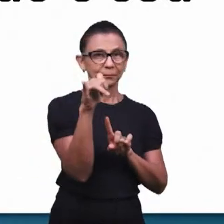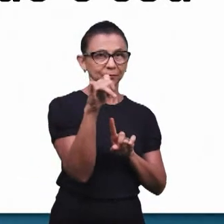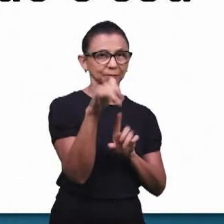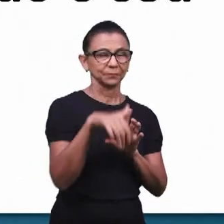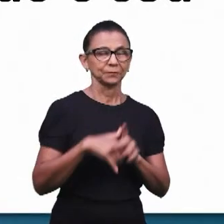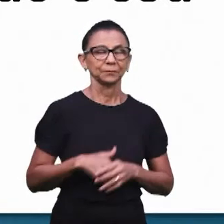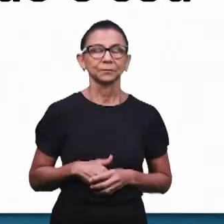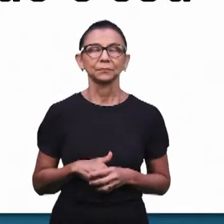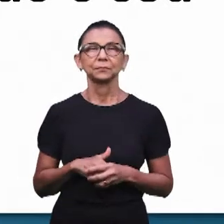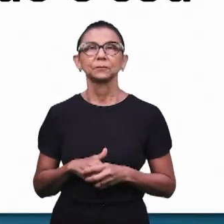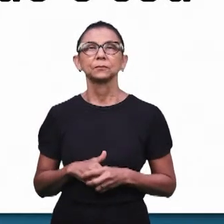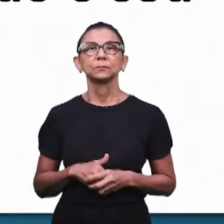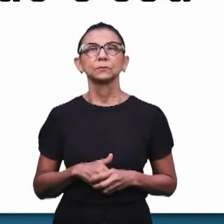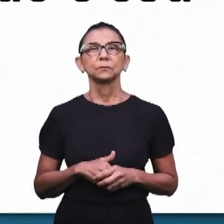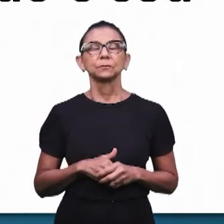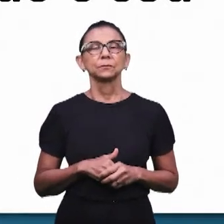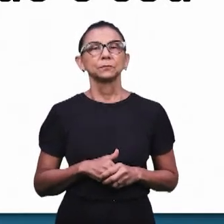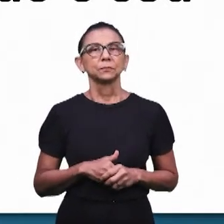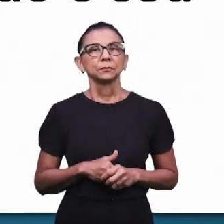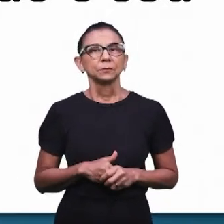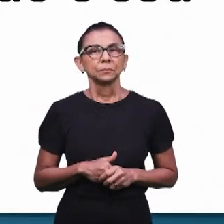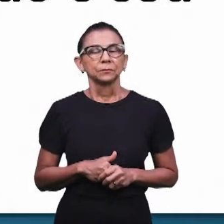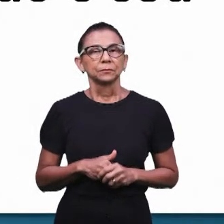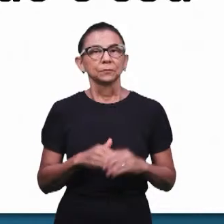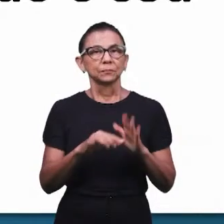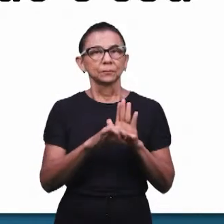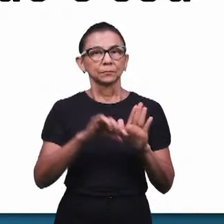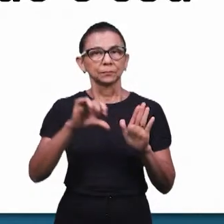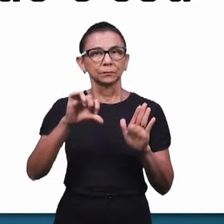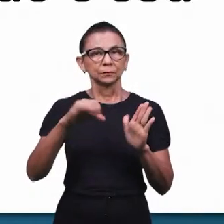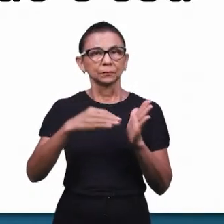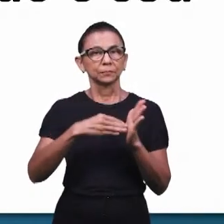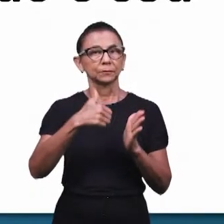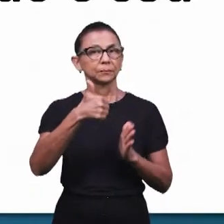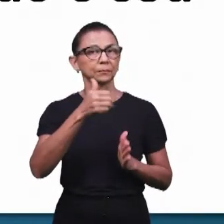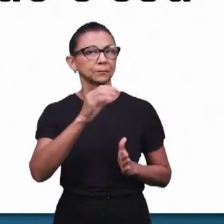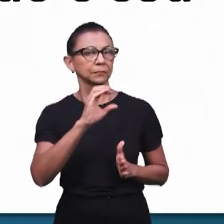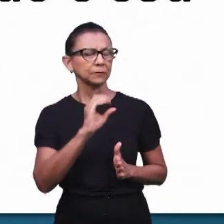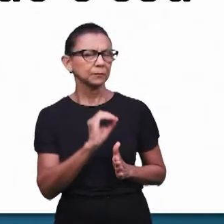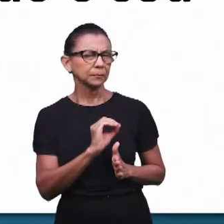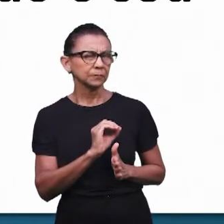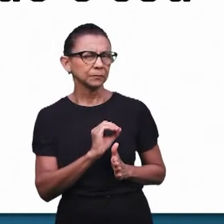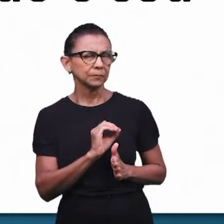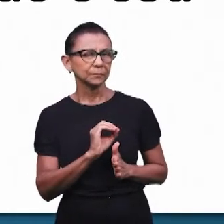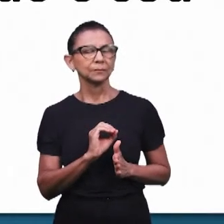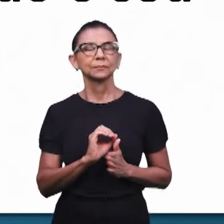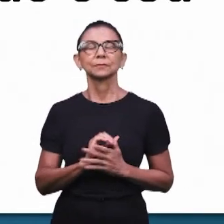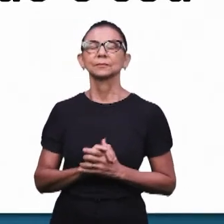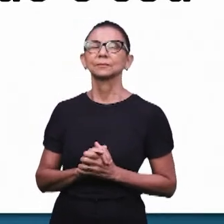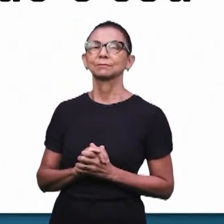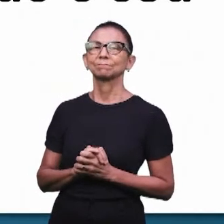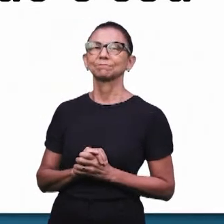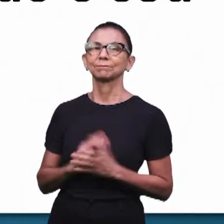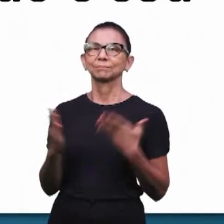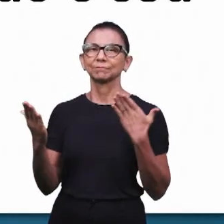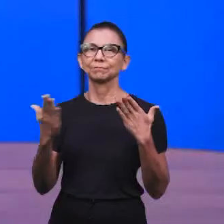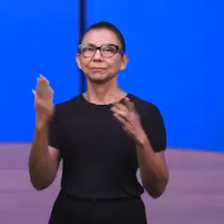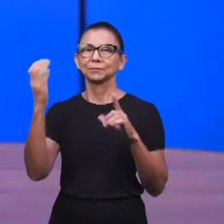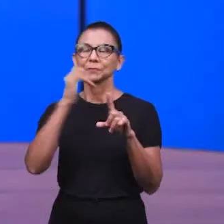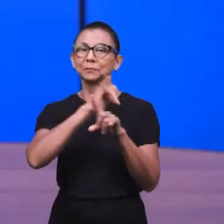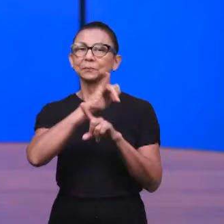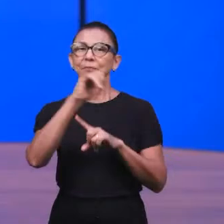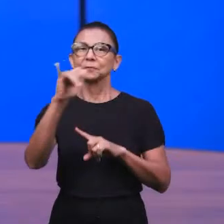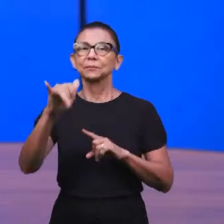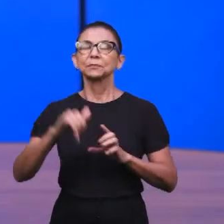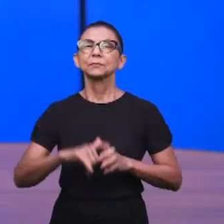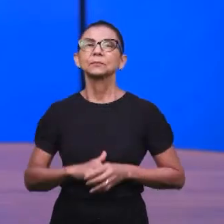profética. Vamos então essa citação das expressões encontradas no verso 9 e verso 10 e fazer a aplicação profética. E quem vai